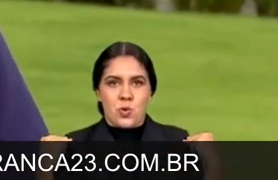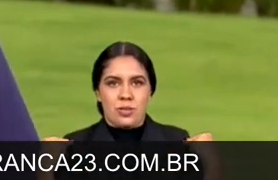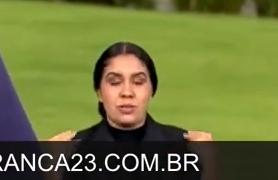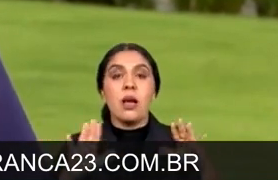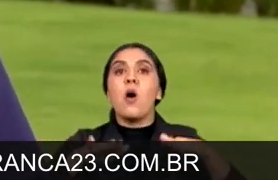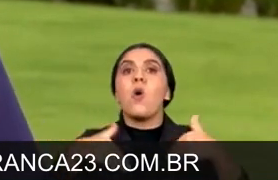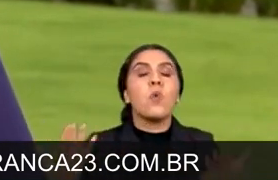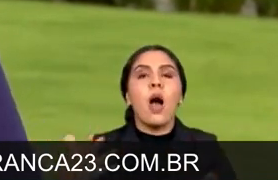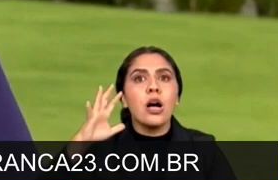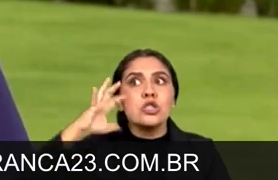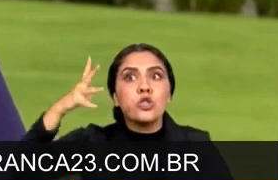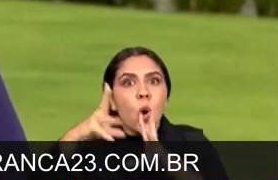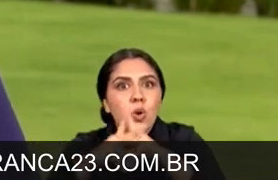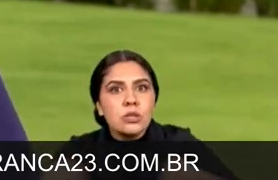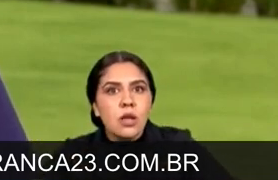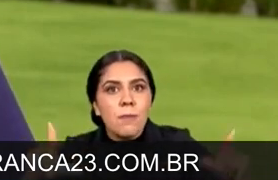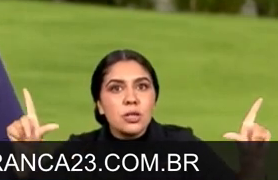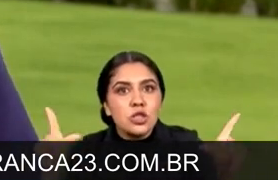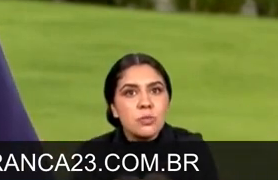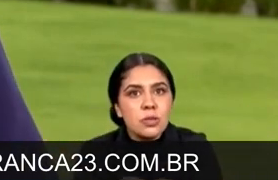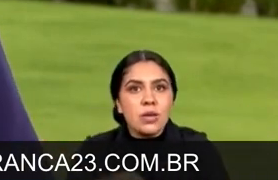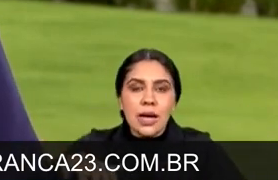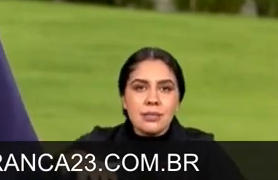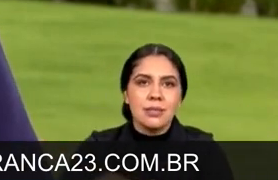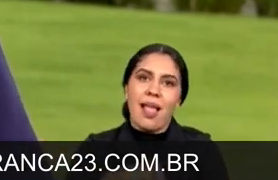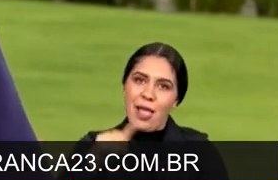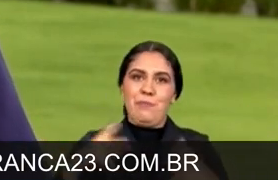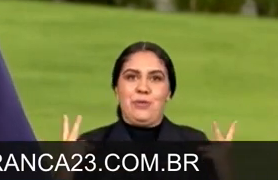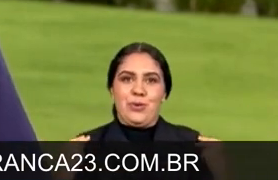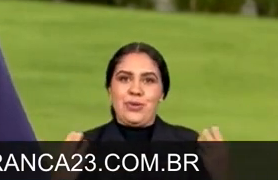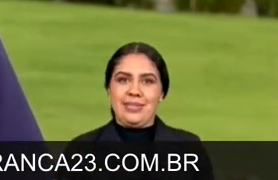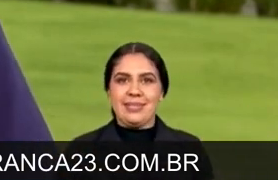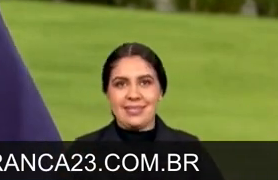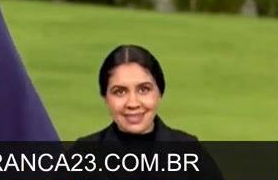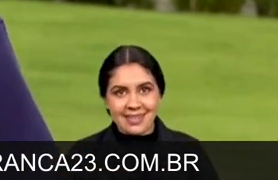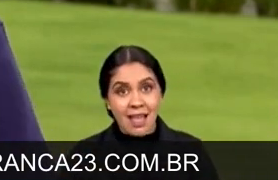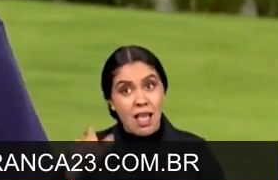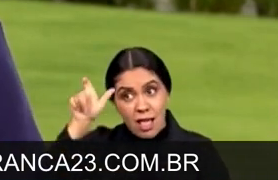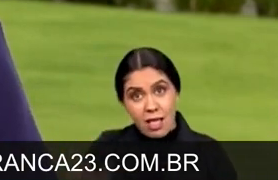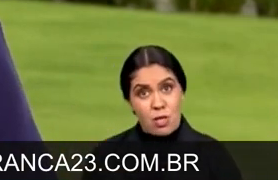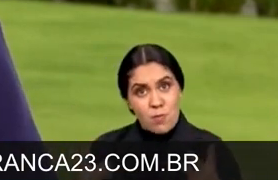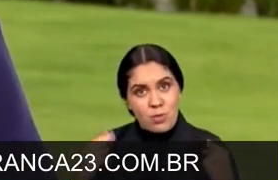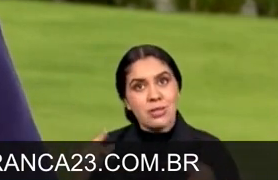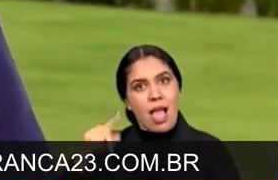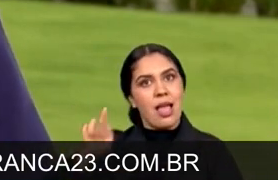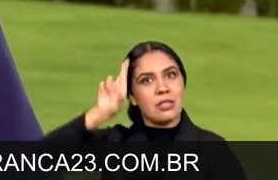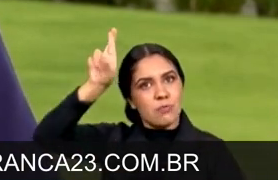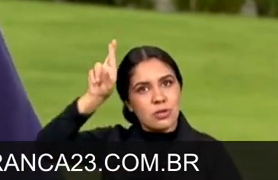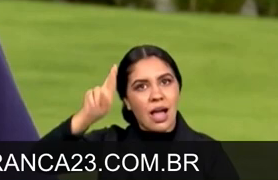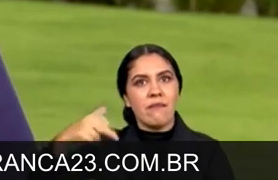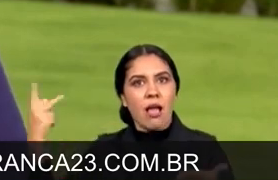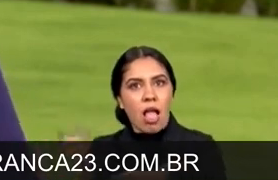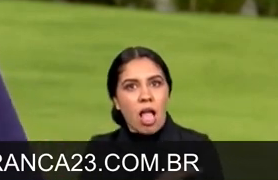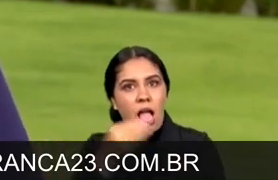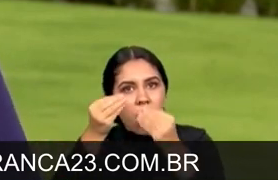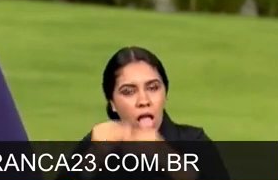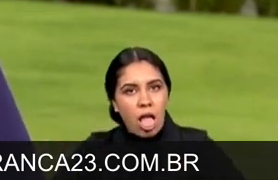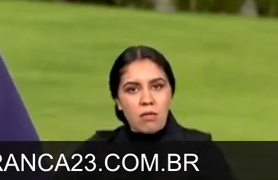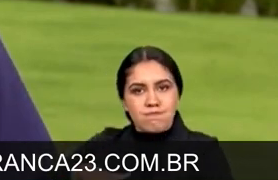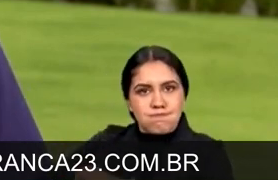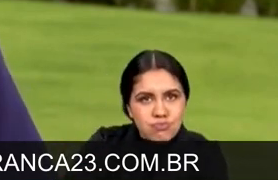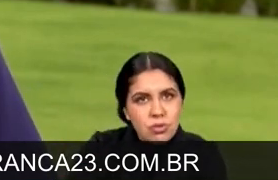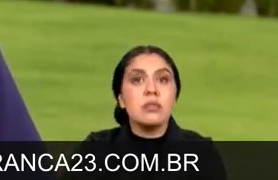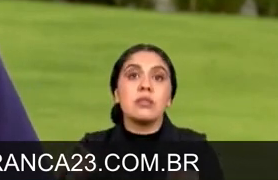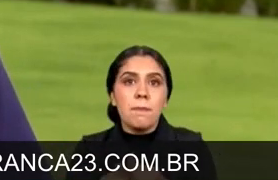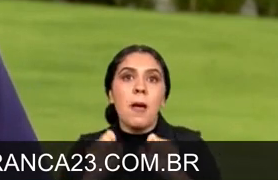é a maior solução para diminuir acidente? Motorista. Ele é o responsável pelo acidente e ele pode ser a solução do